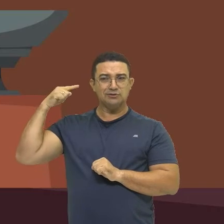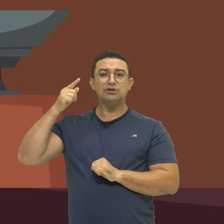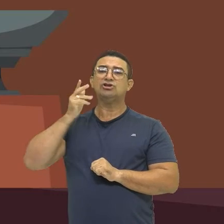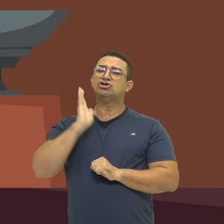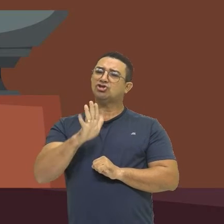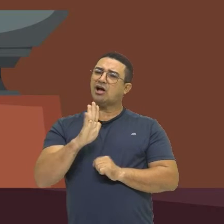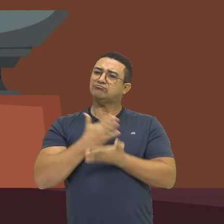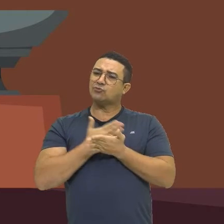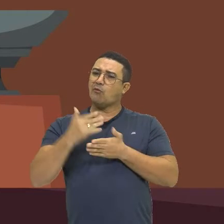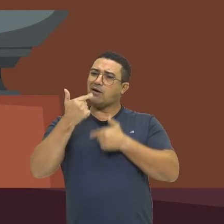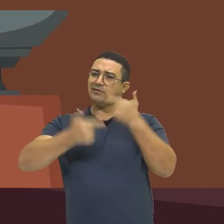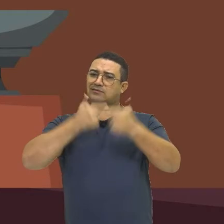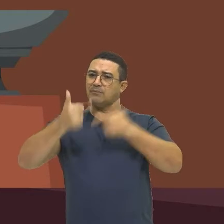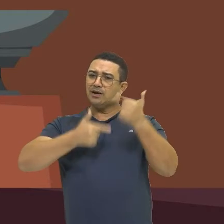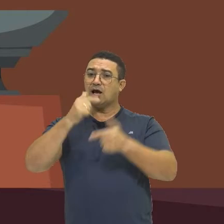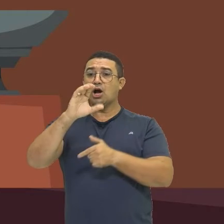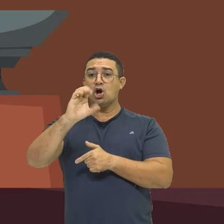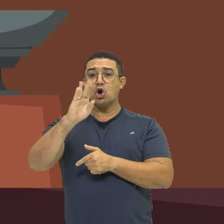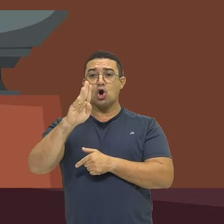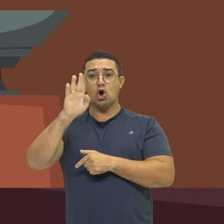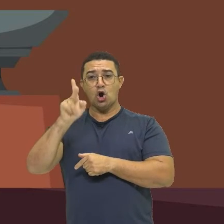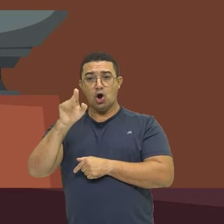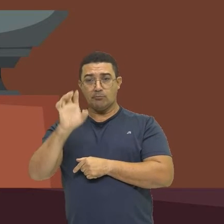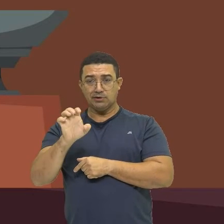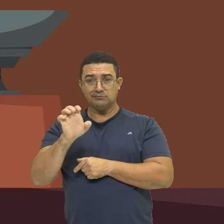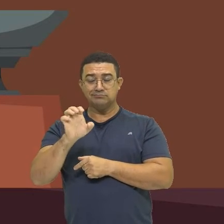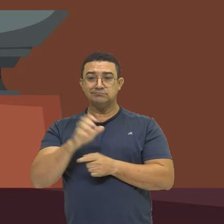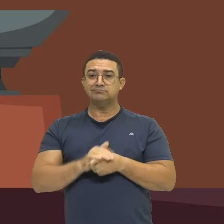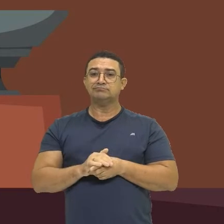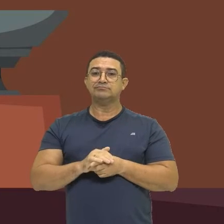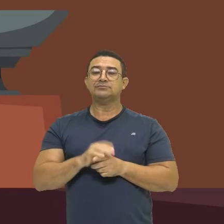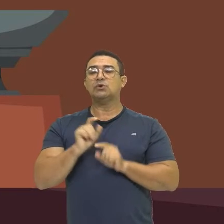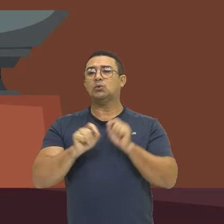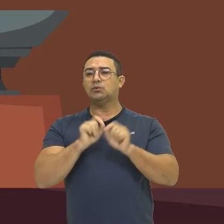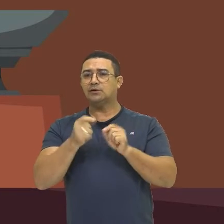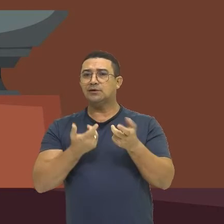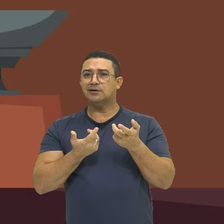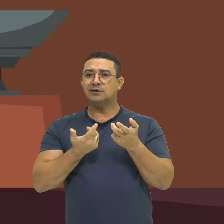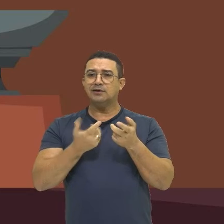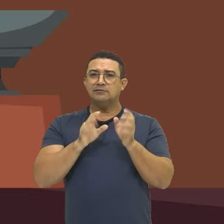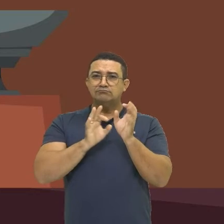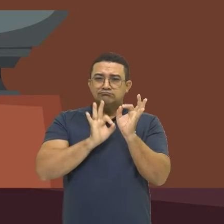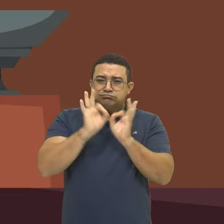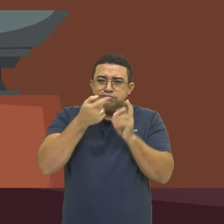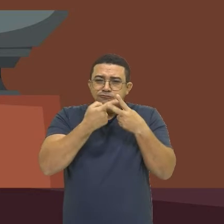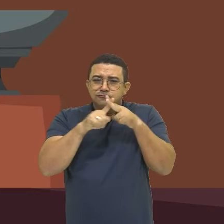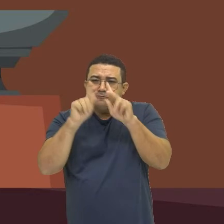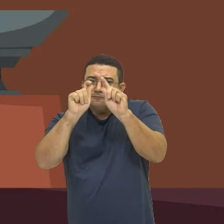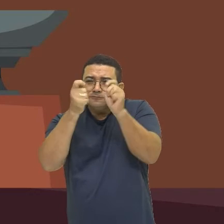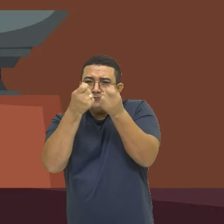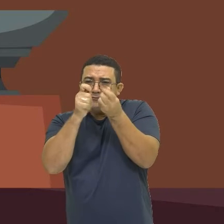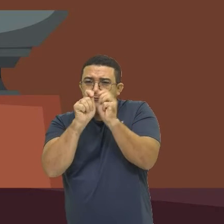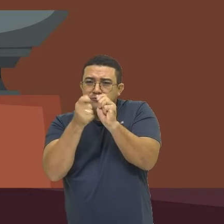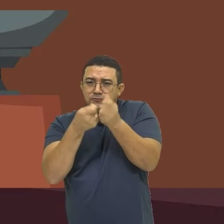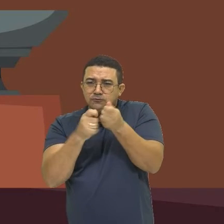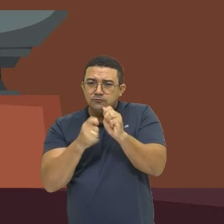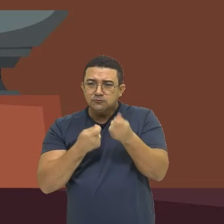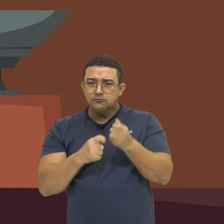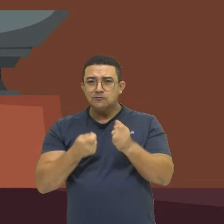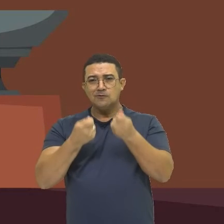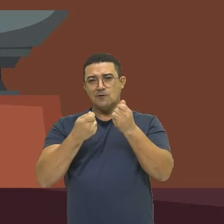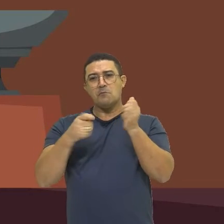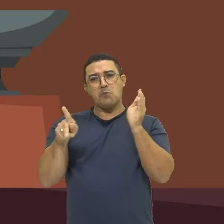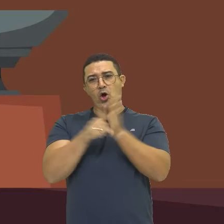começa a trabalhar com o cobre fundido, o que é? Criando peças muito mais artesanais, que nós vamos